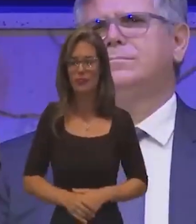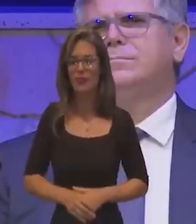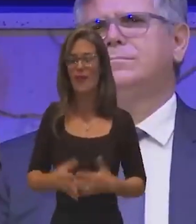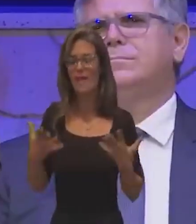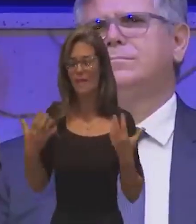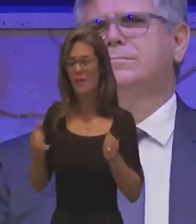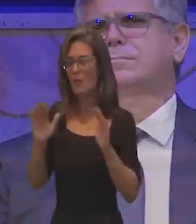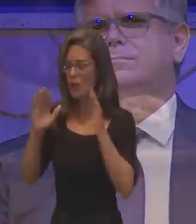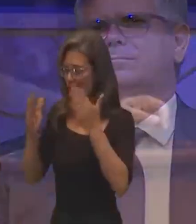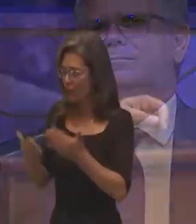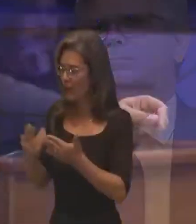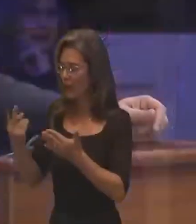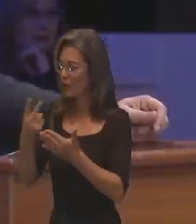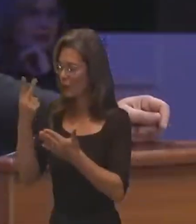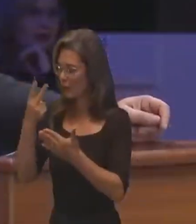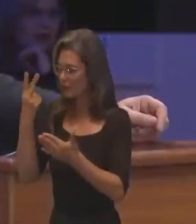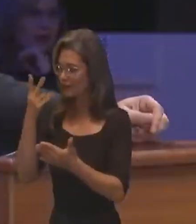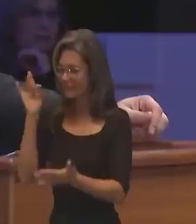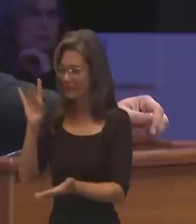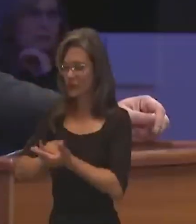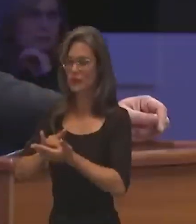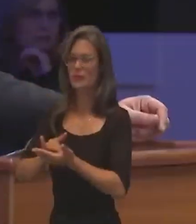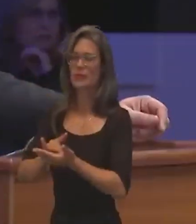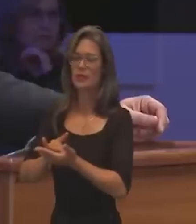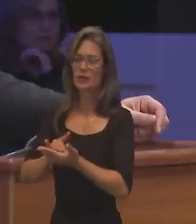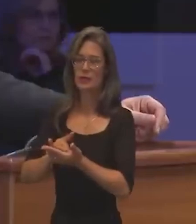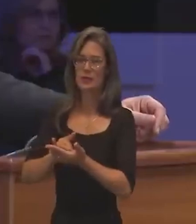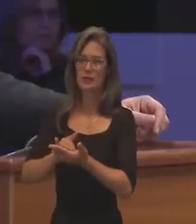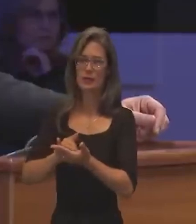aquilo que vai ficar.